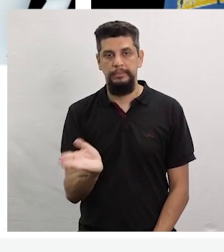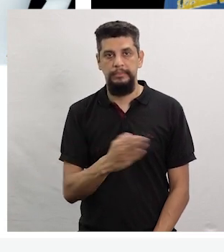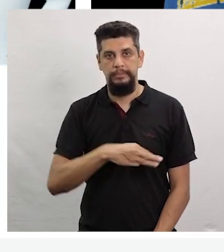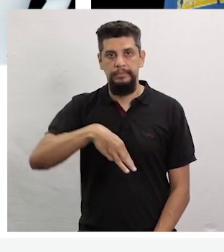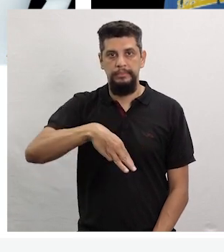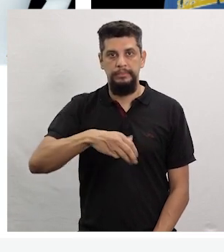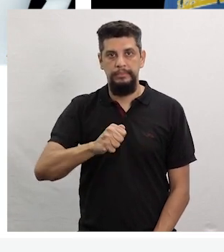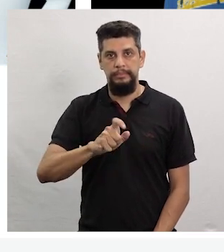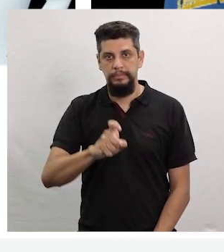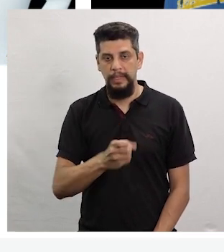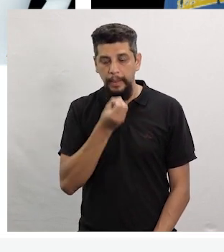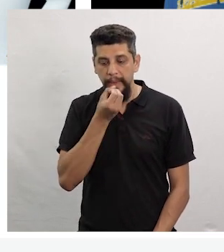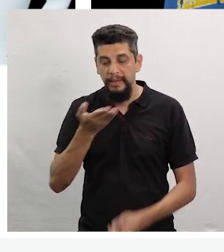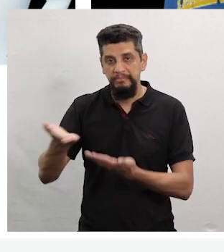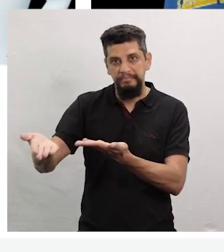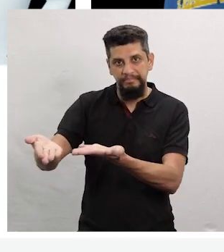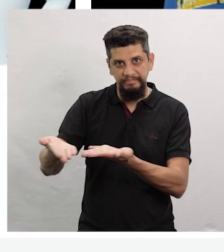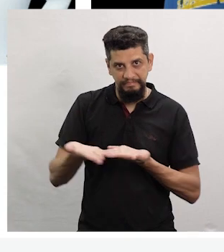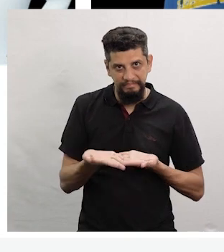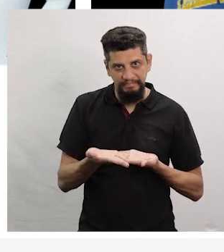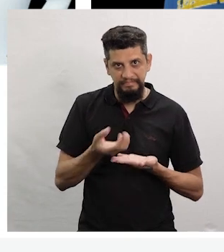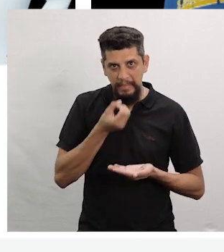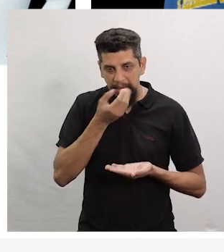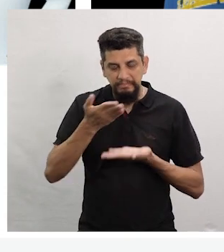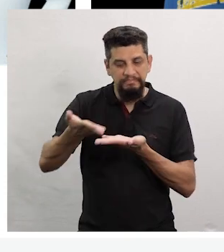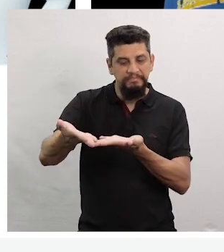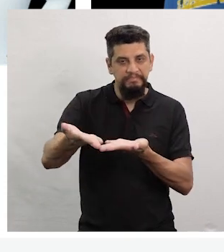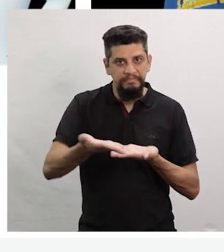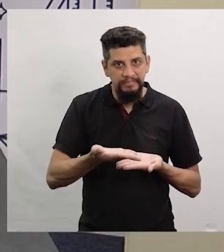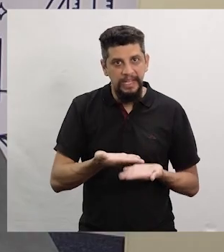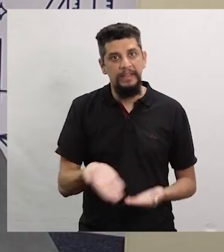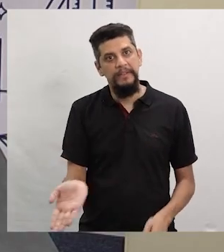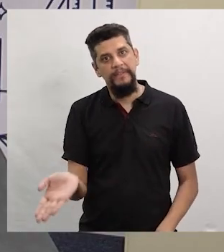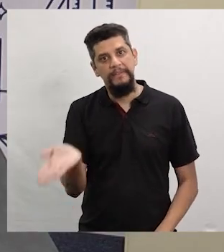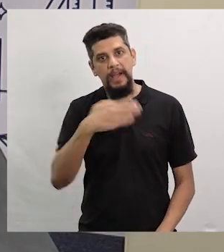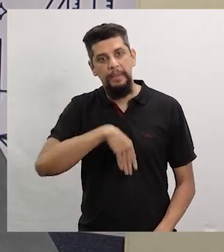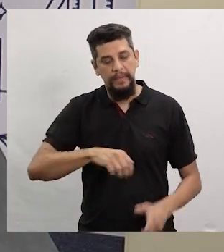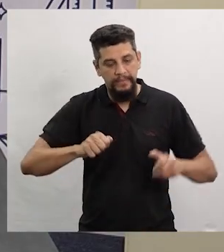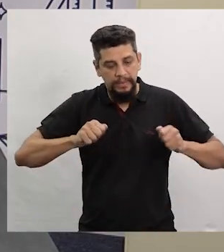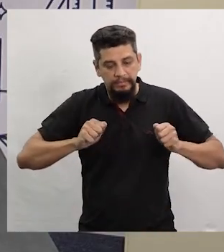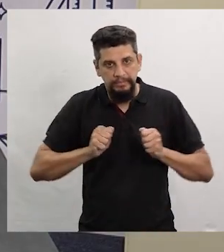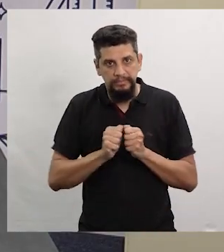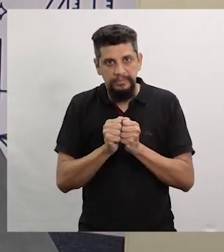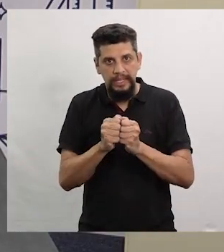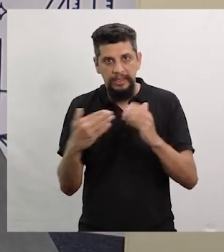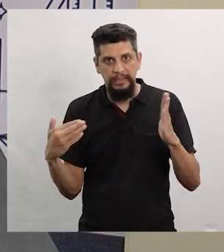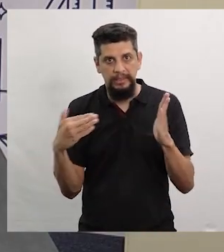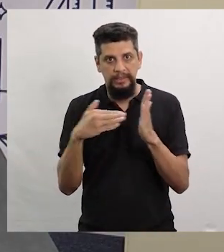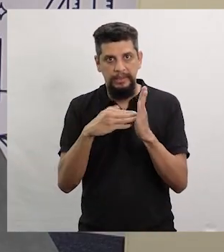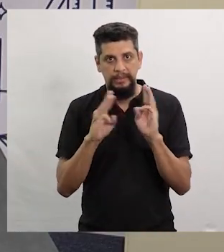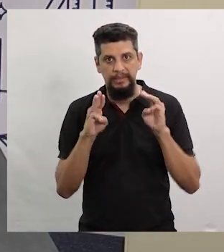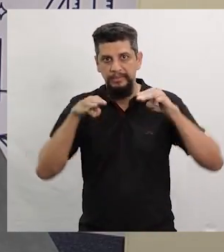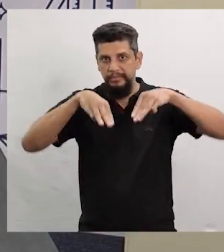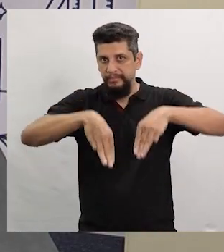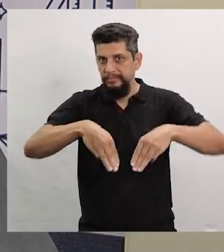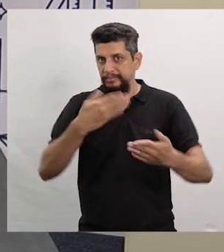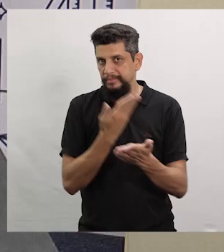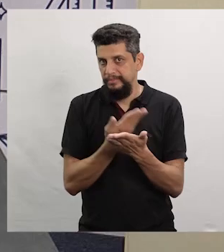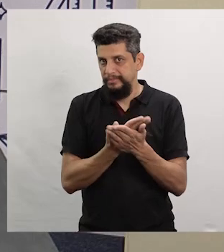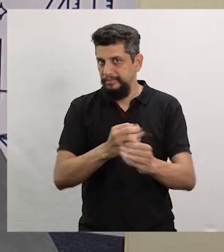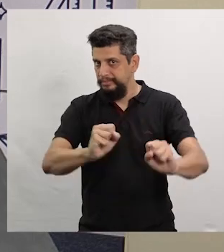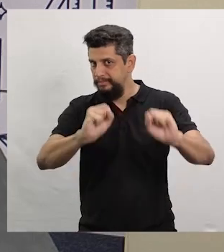sejam bem-vindos bem como você também seja muito bem-vindo e vamos ficar juntos até o final